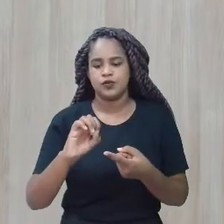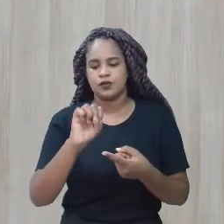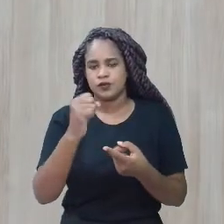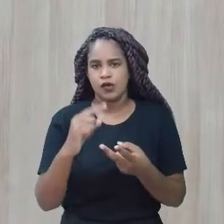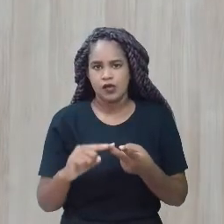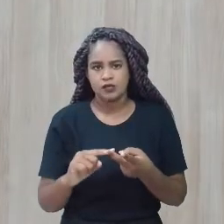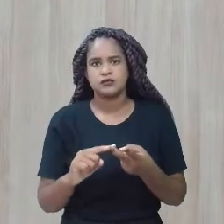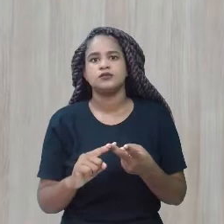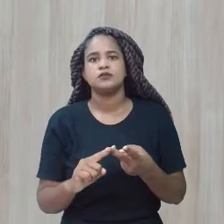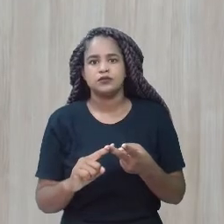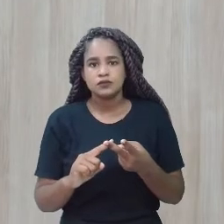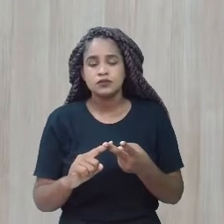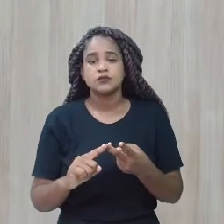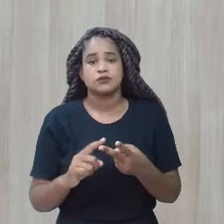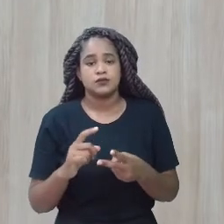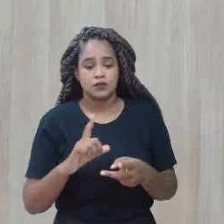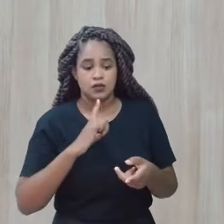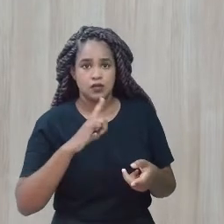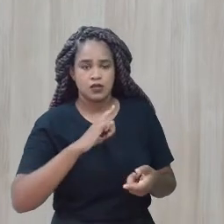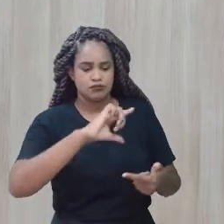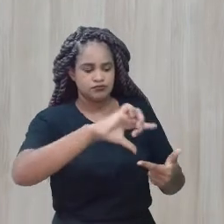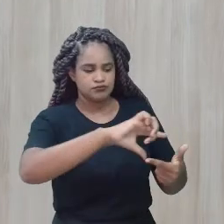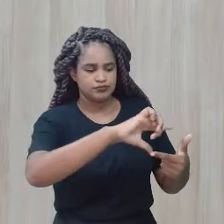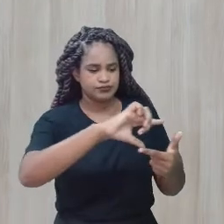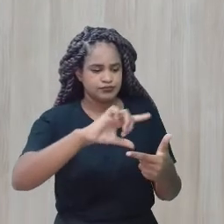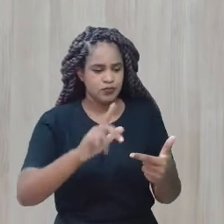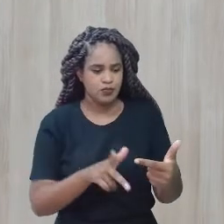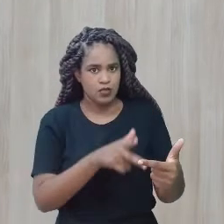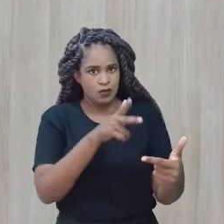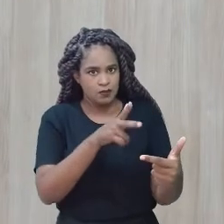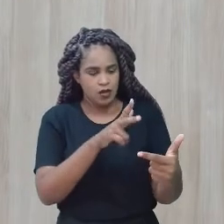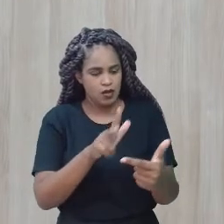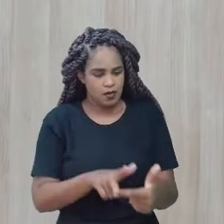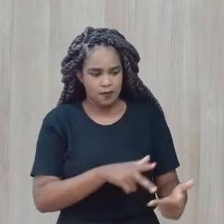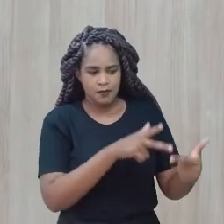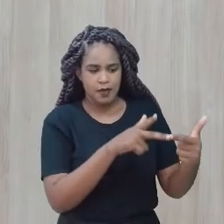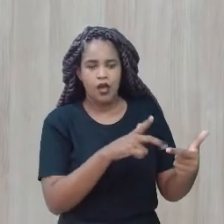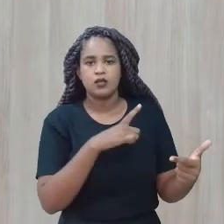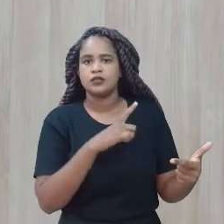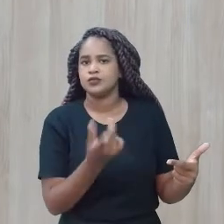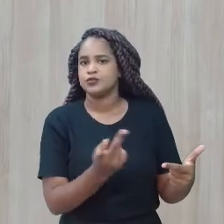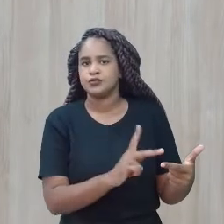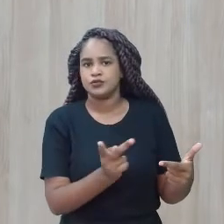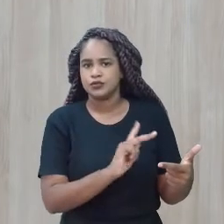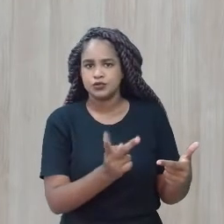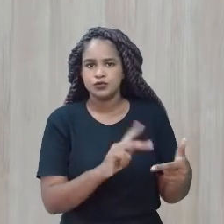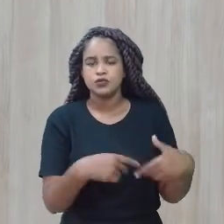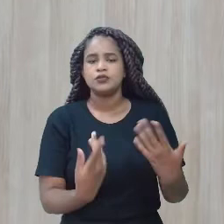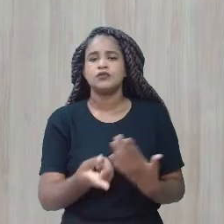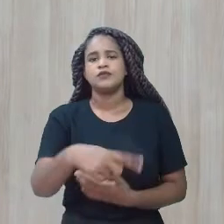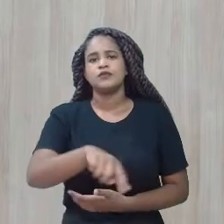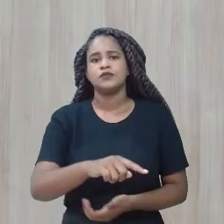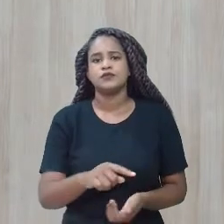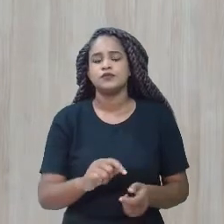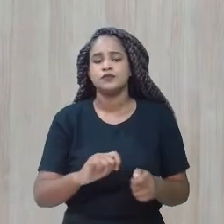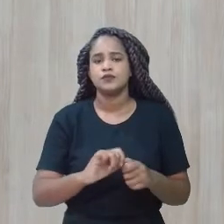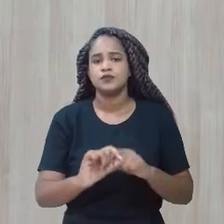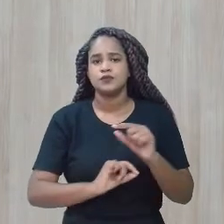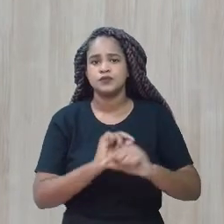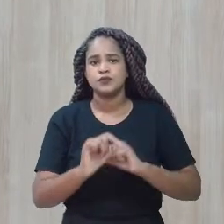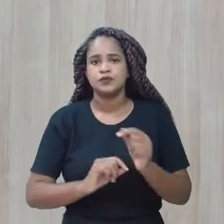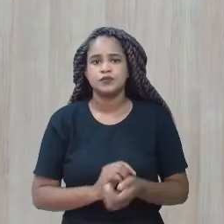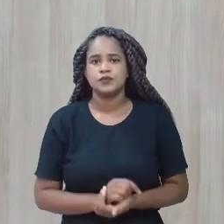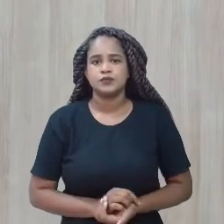para o celular com o sistema Android, tem o outro para o sistema iOS, e aí faz o